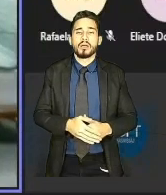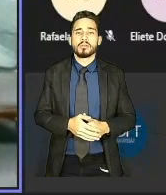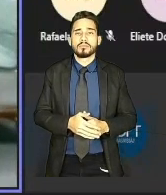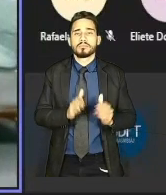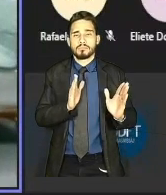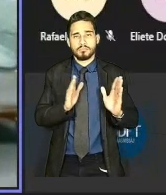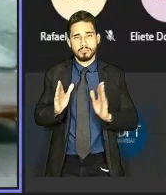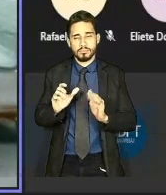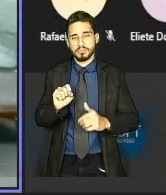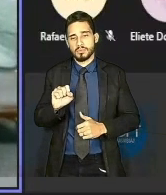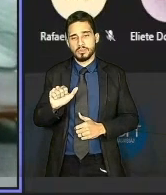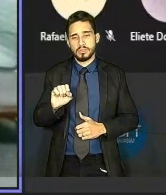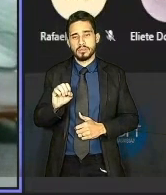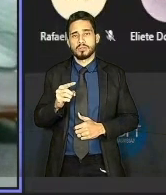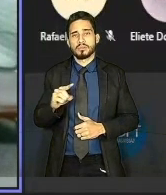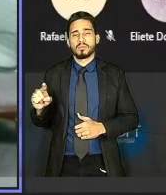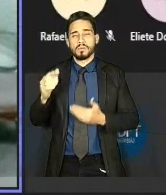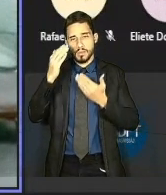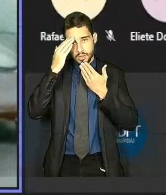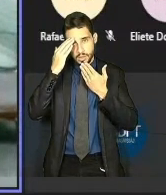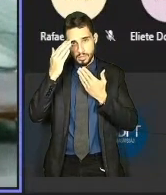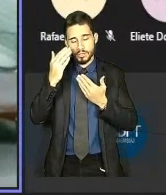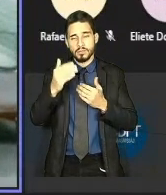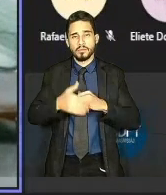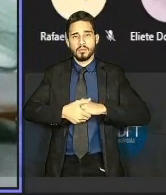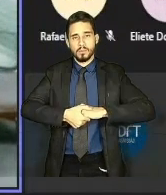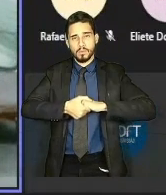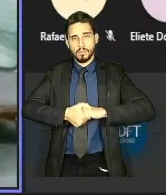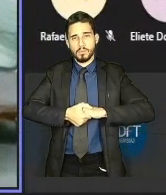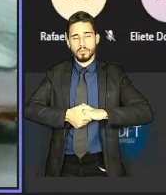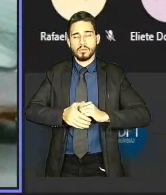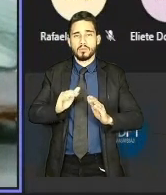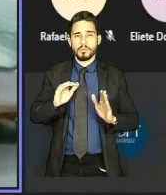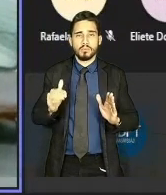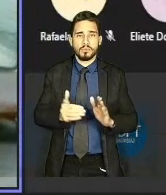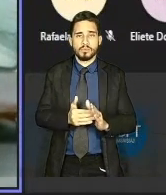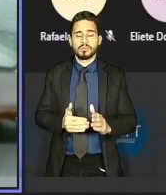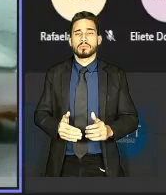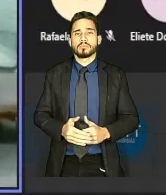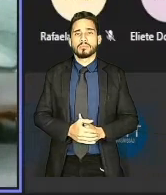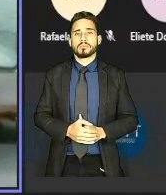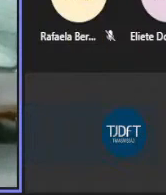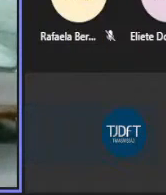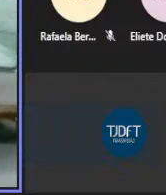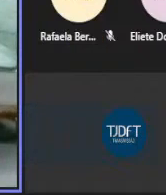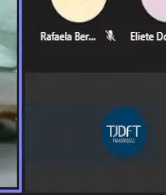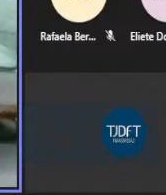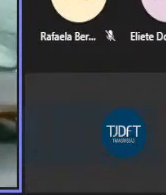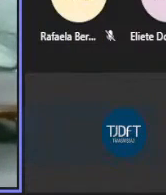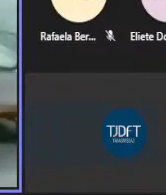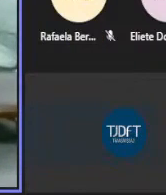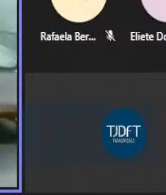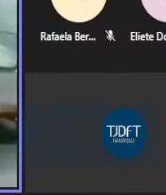Declaro, então, encerrada a sessão. Okay. Agradecendo e cumprimentando a todos.